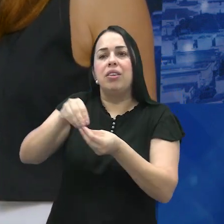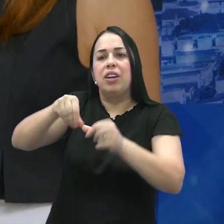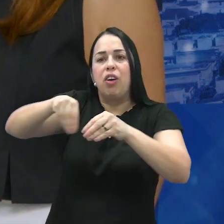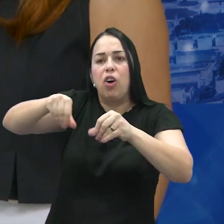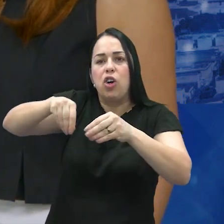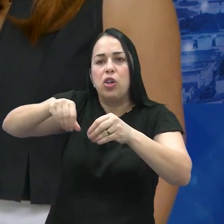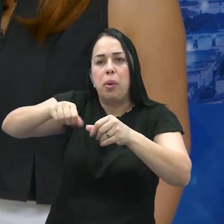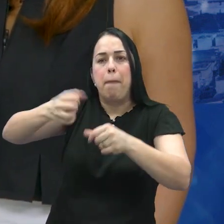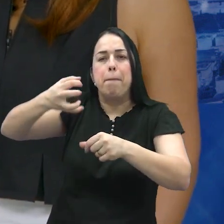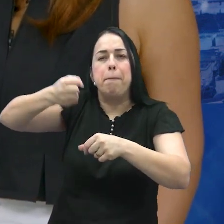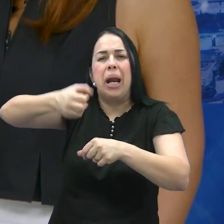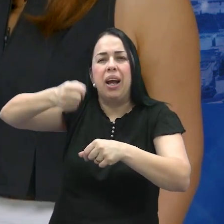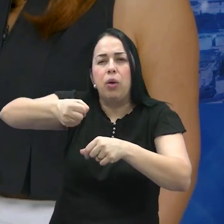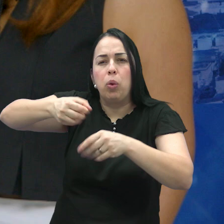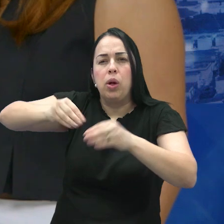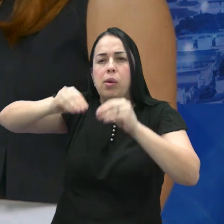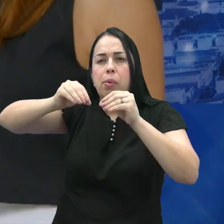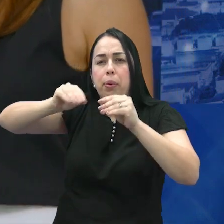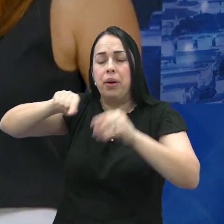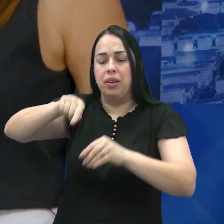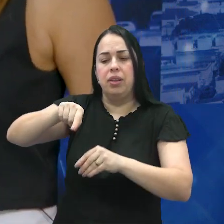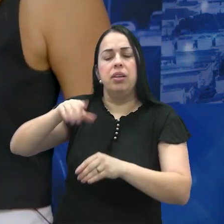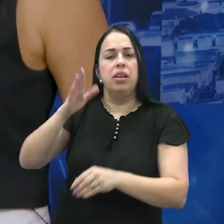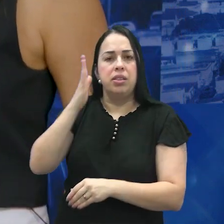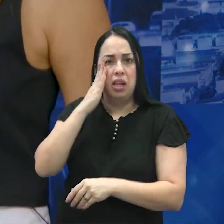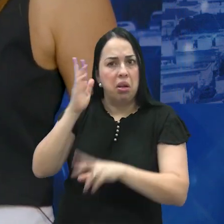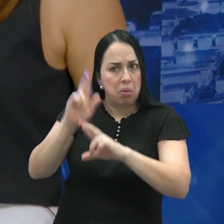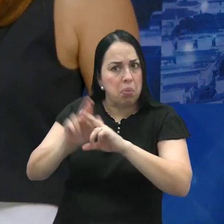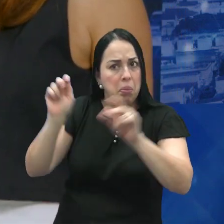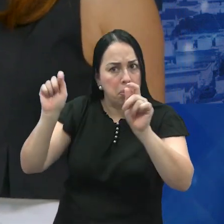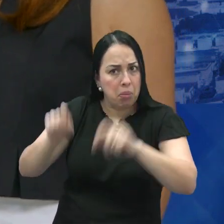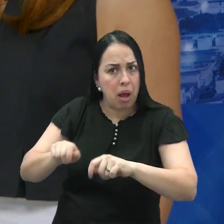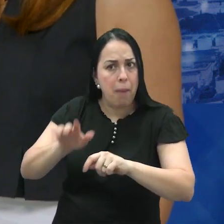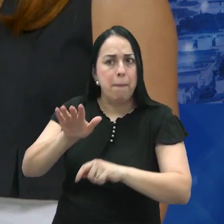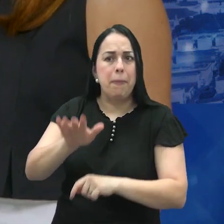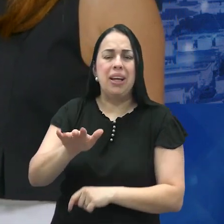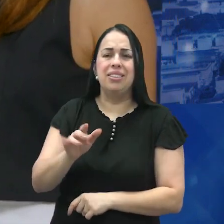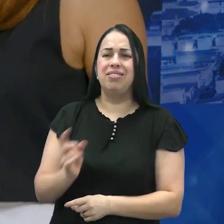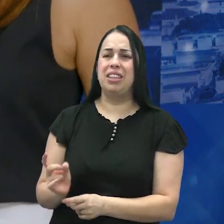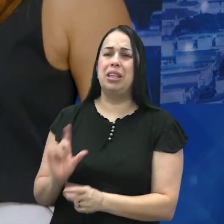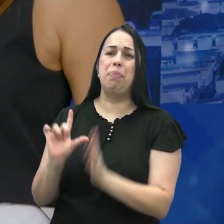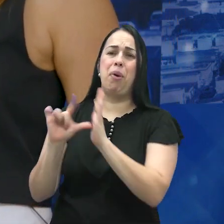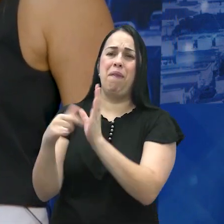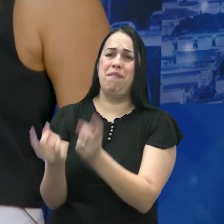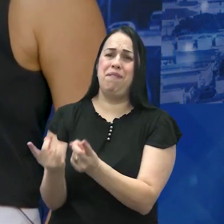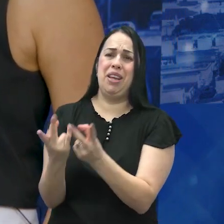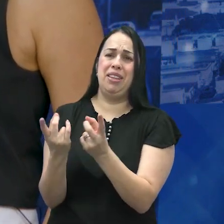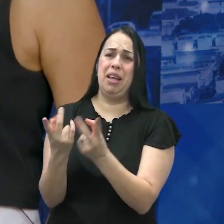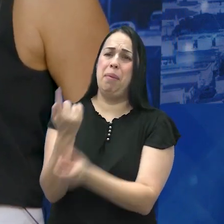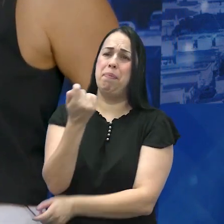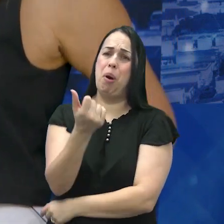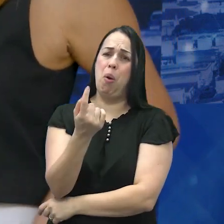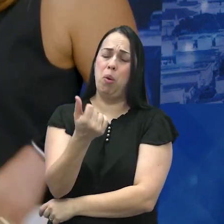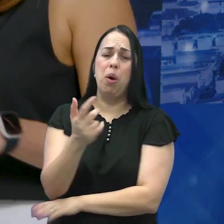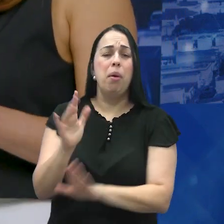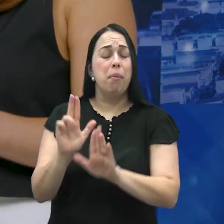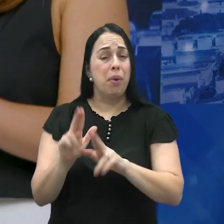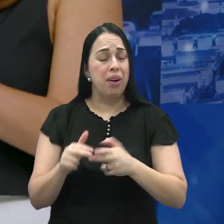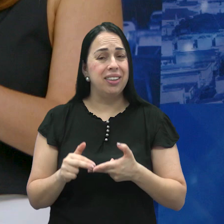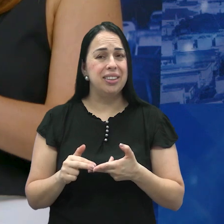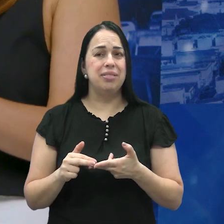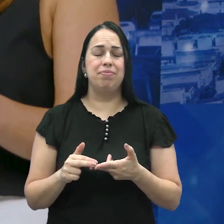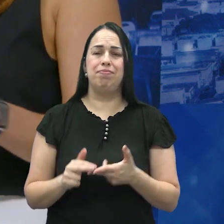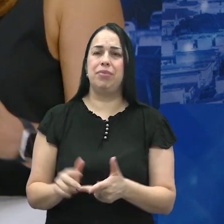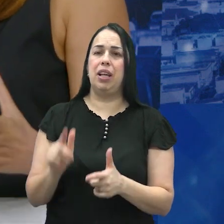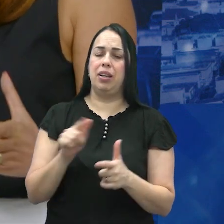esse material, infelizmente, por mais que ele seja, sim, potencialmente reciclável, o comércio desse material é bastante difícil. Então, eu tenho